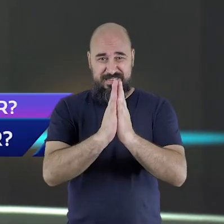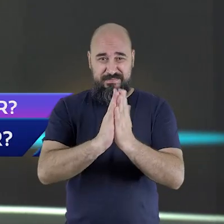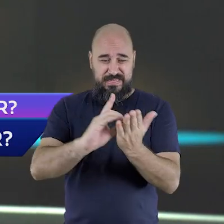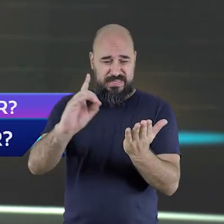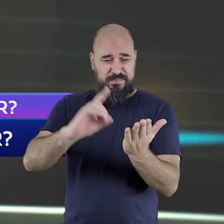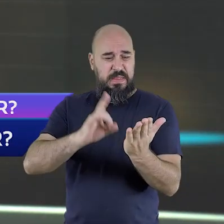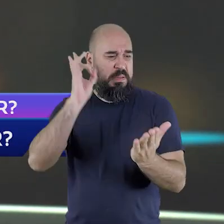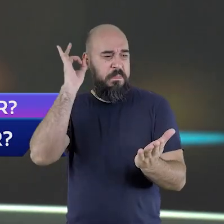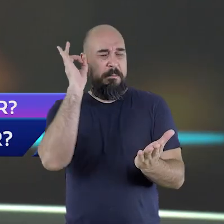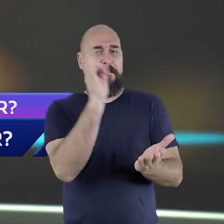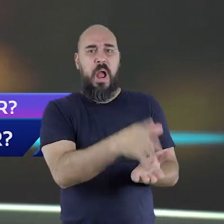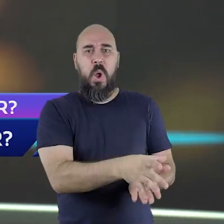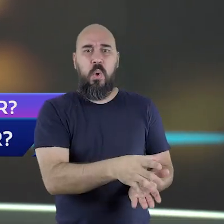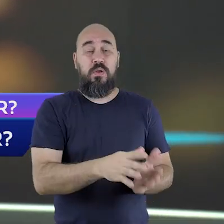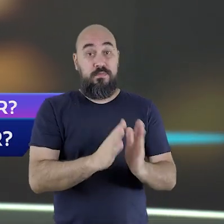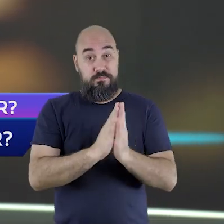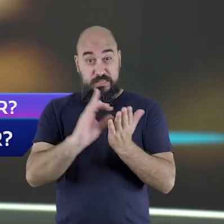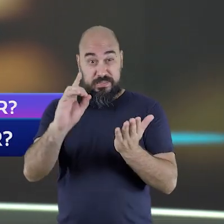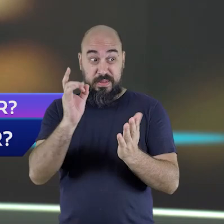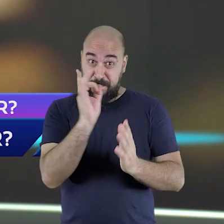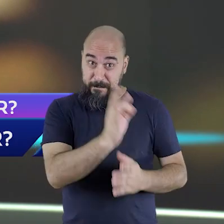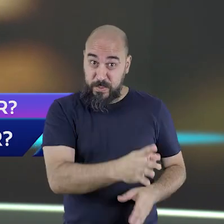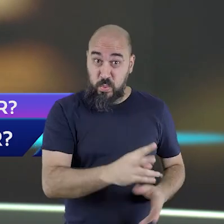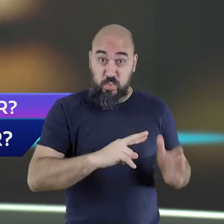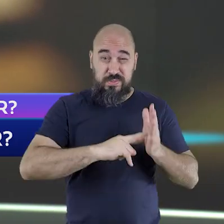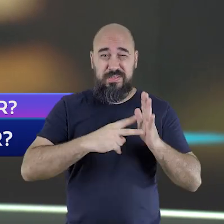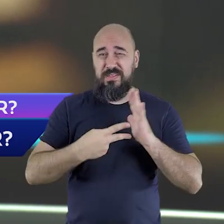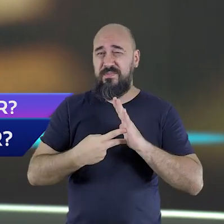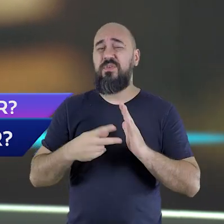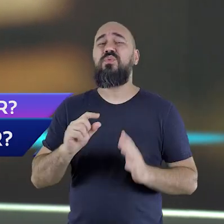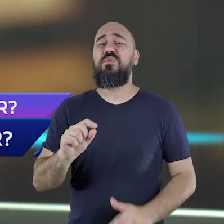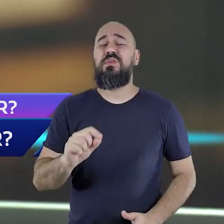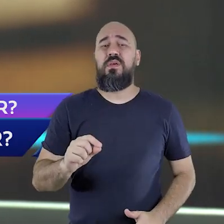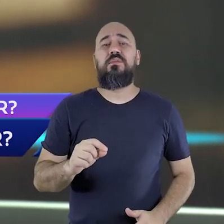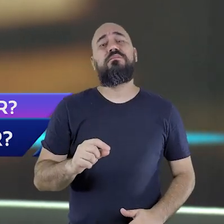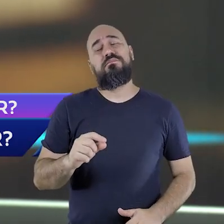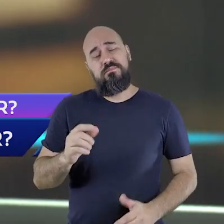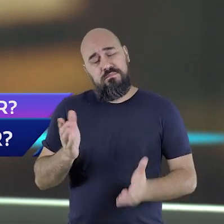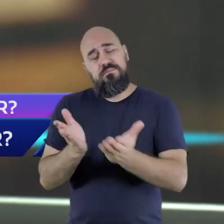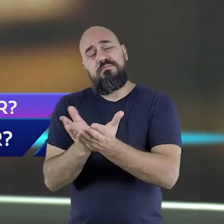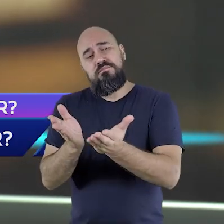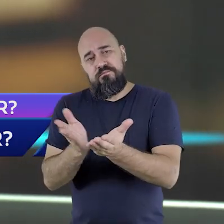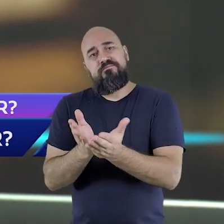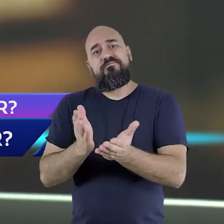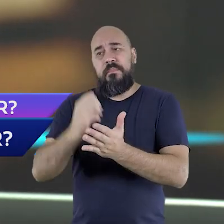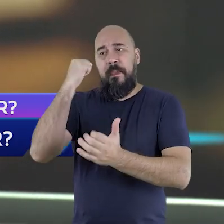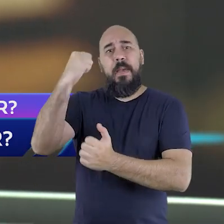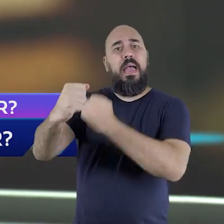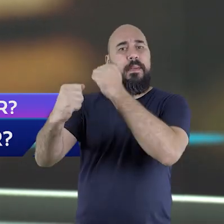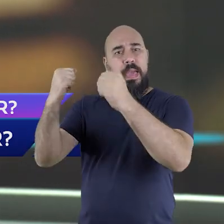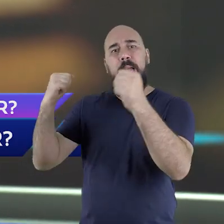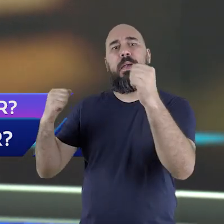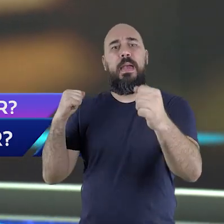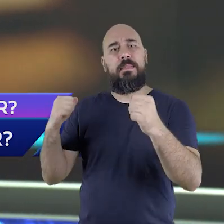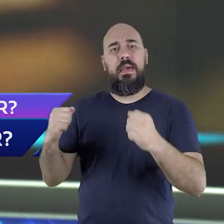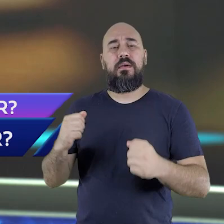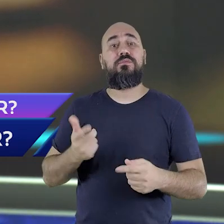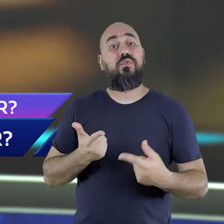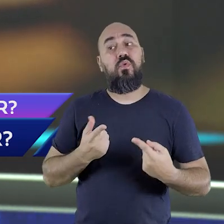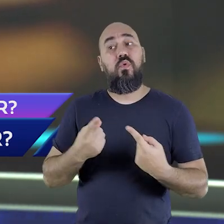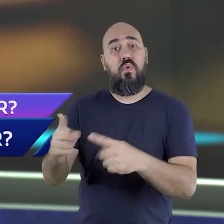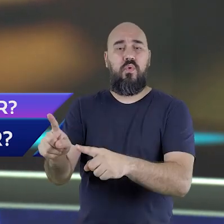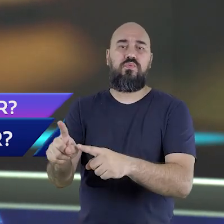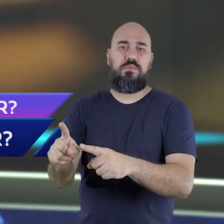verdade significa que cristãos foram levados à morte porque eles decidiram viver de acordo com a